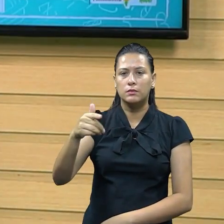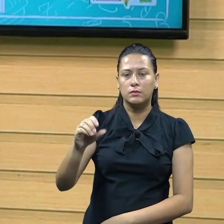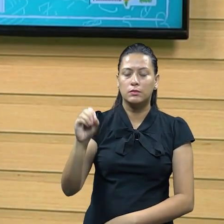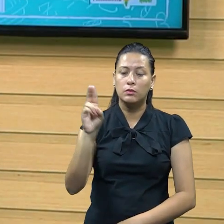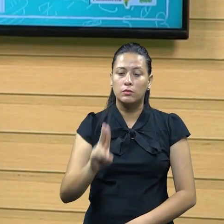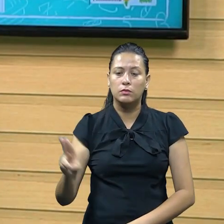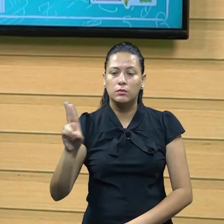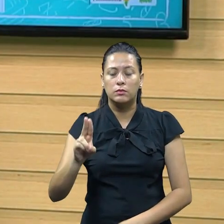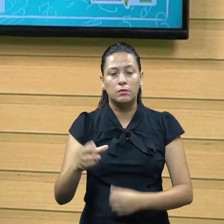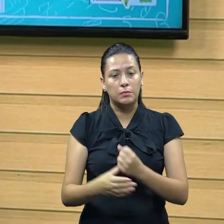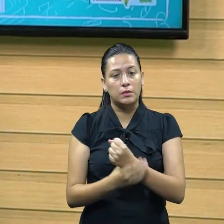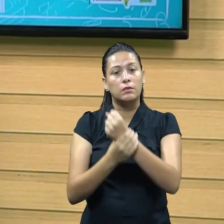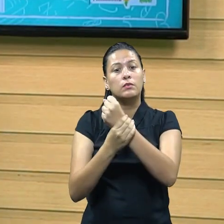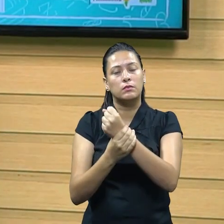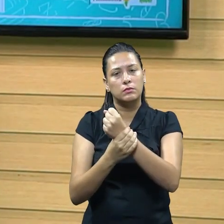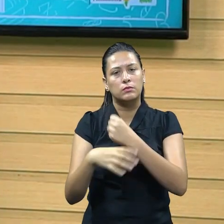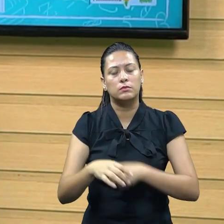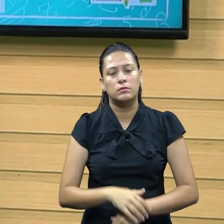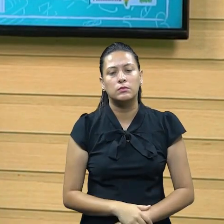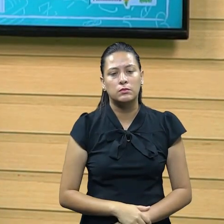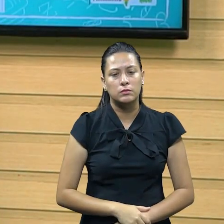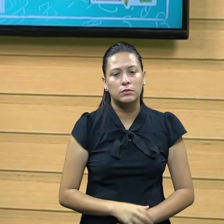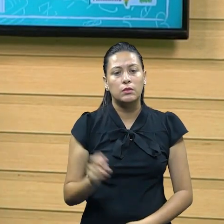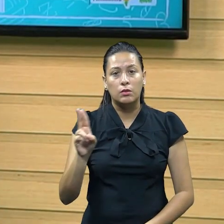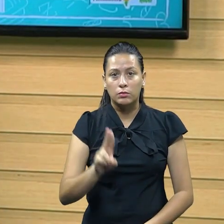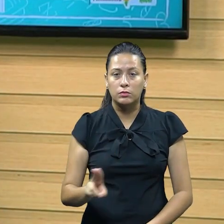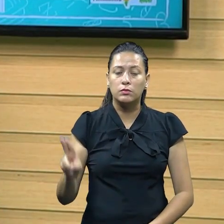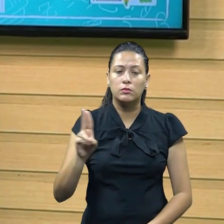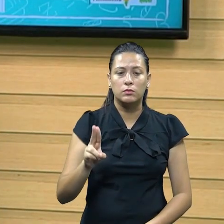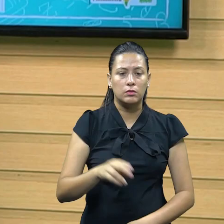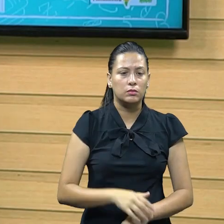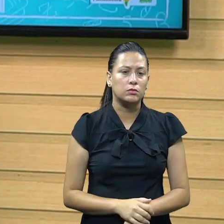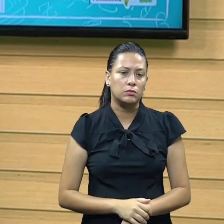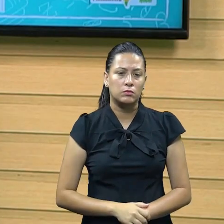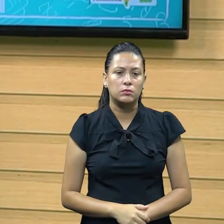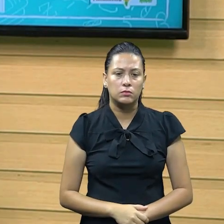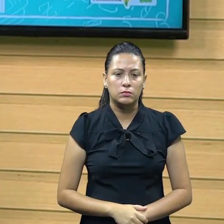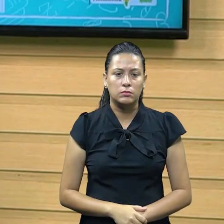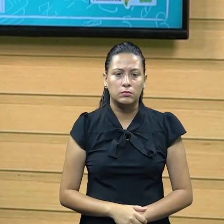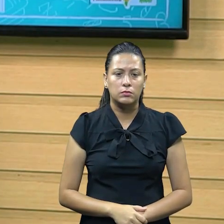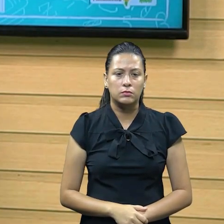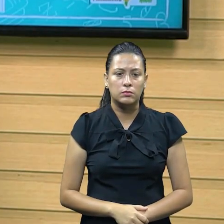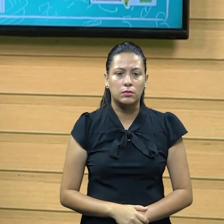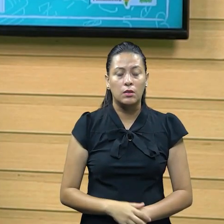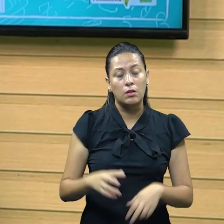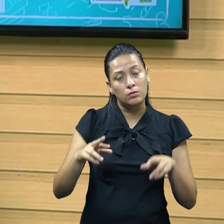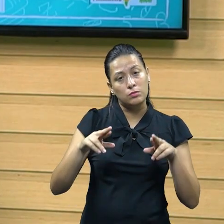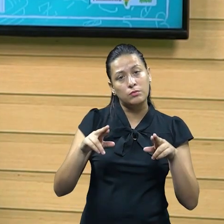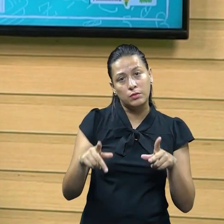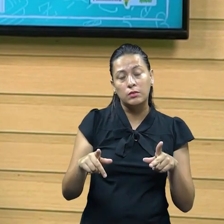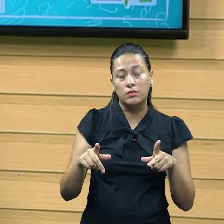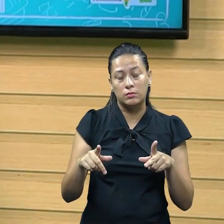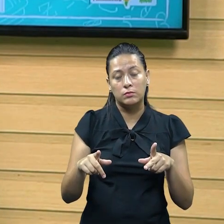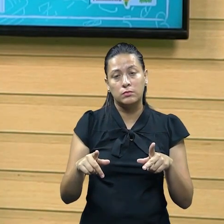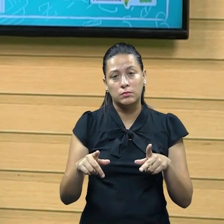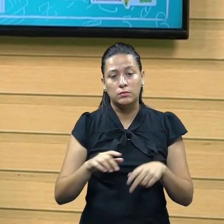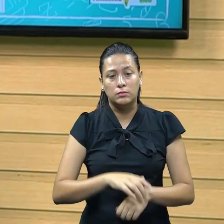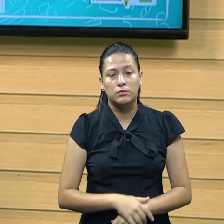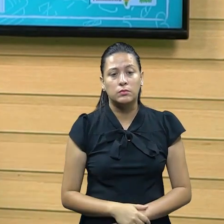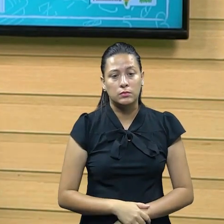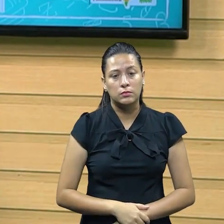para garantir o funcionamento em qualquer momento que eu queira utilizar aquela diferença de potencial